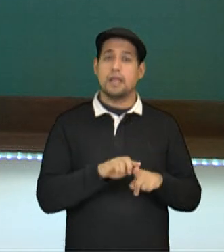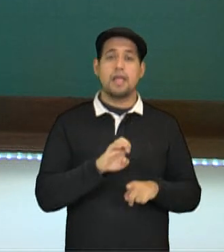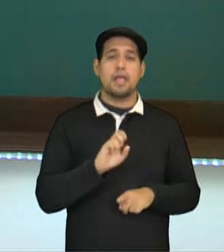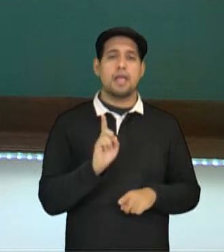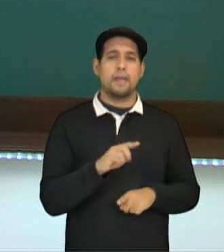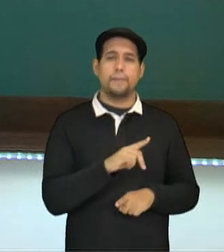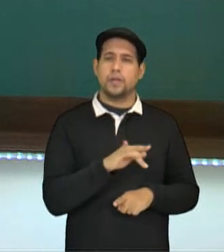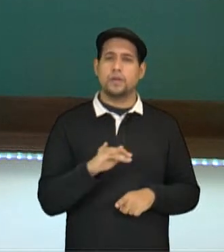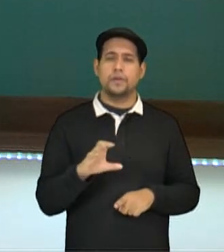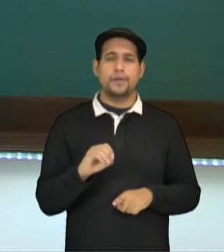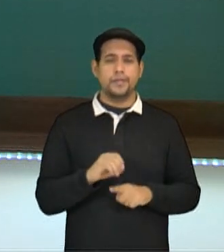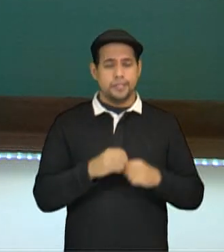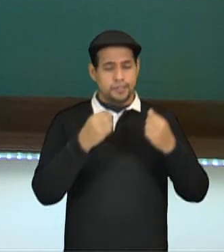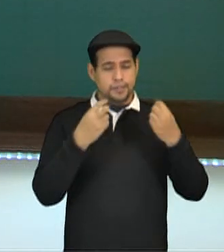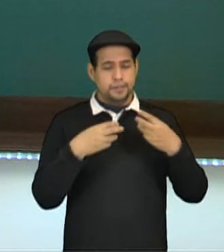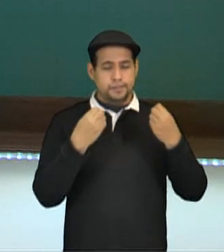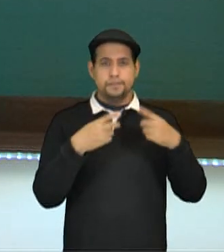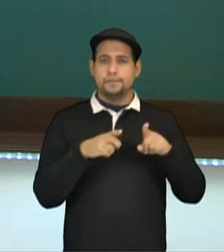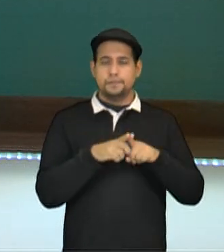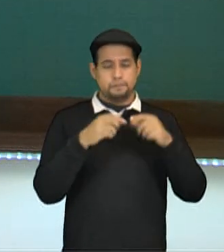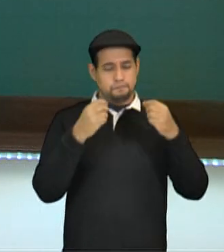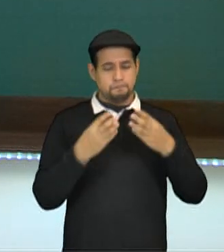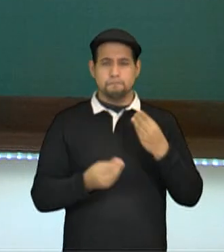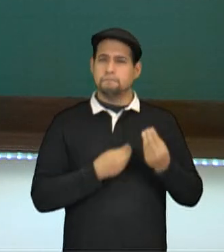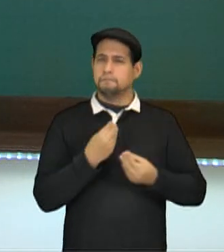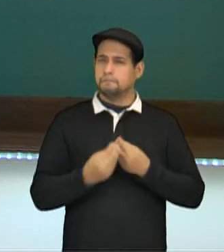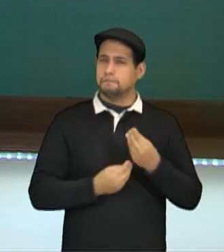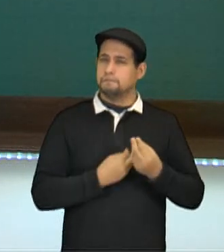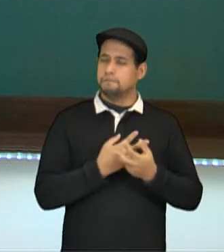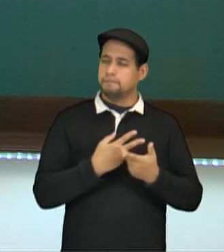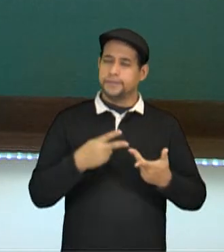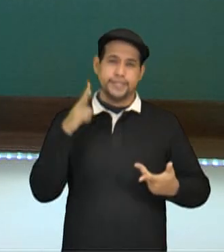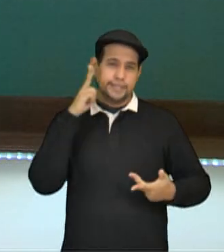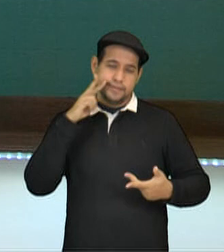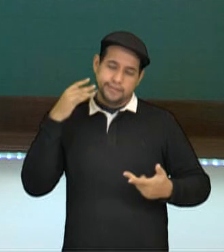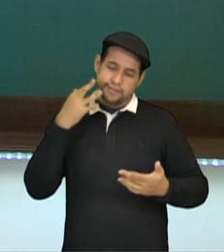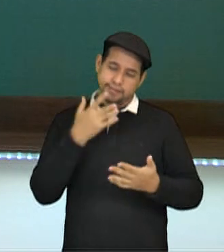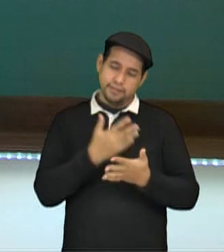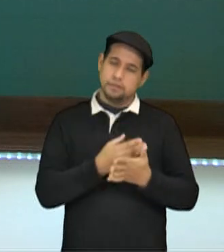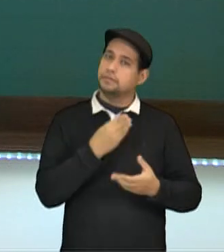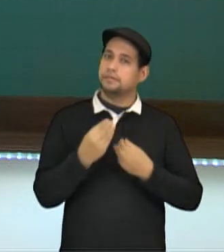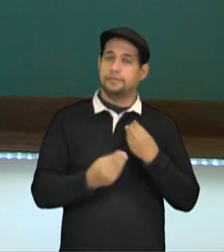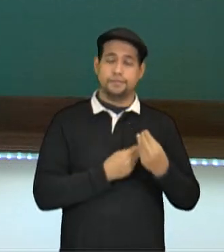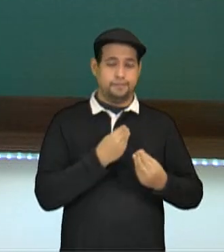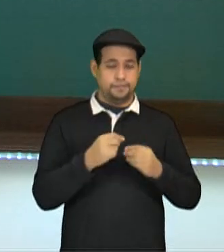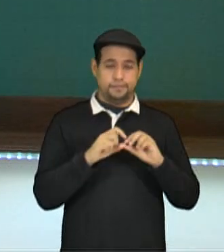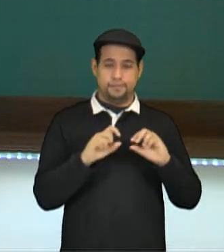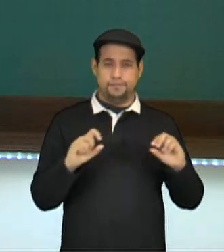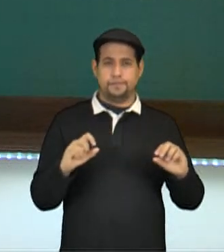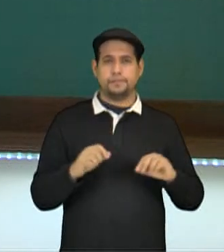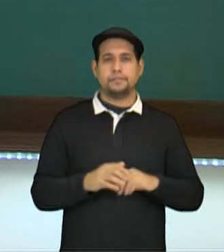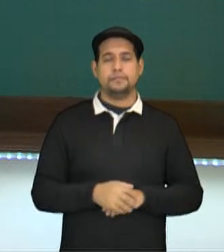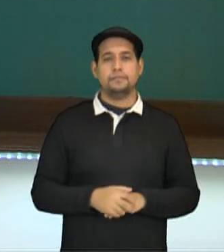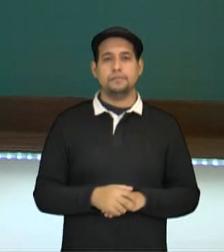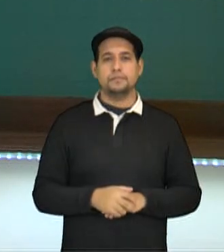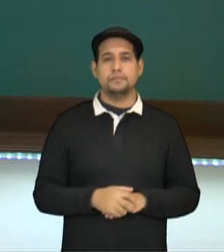épico, epopeia, narrativa, que contam grandes histórias em forma de versos.